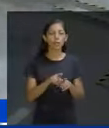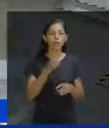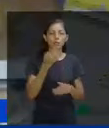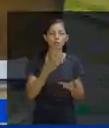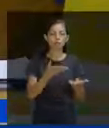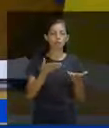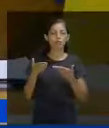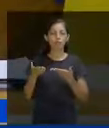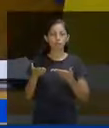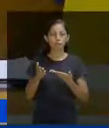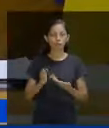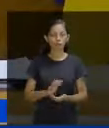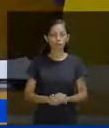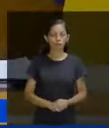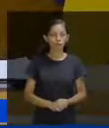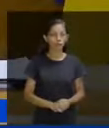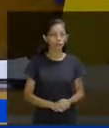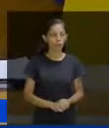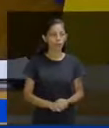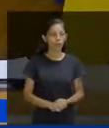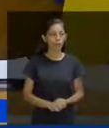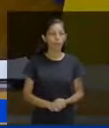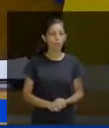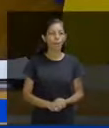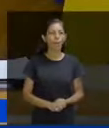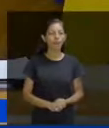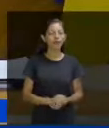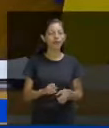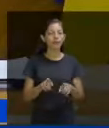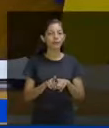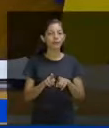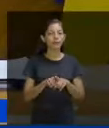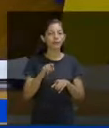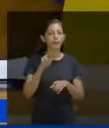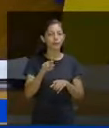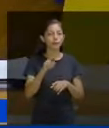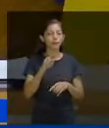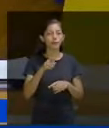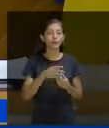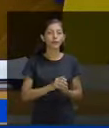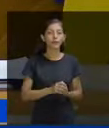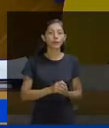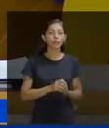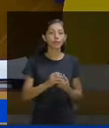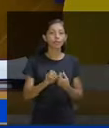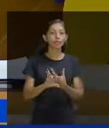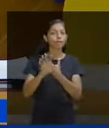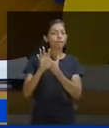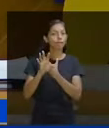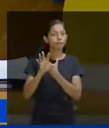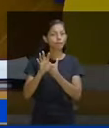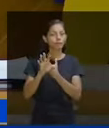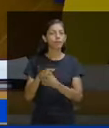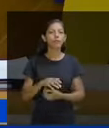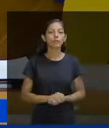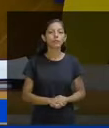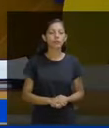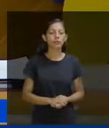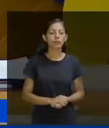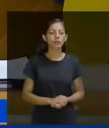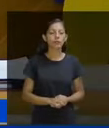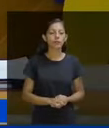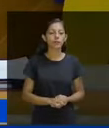né, e você que nos acompanha nas redes sociais. Começaremos, cumprimento também o doutor José